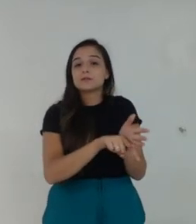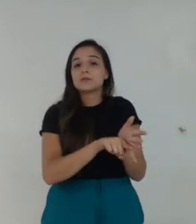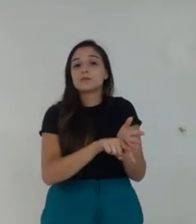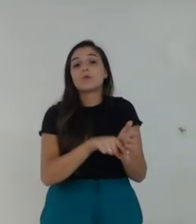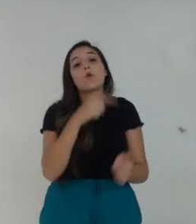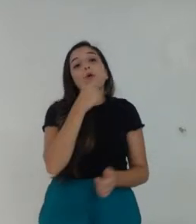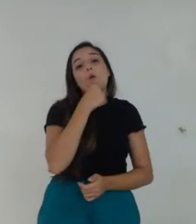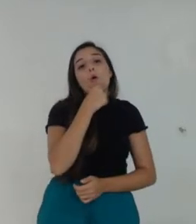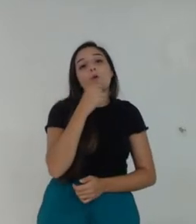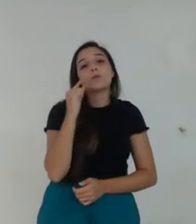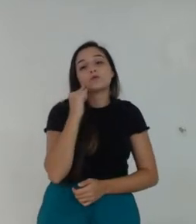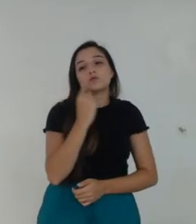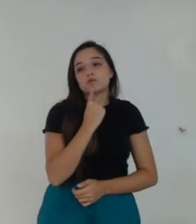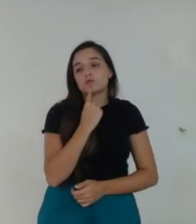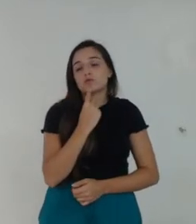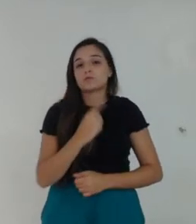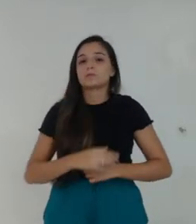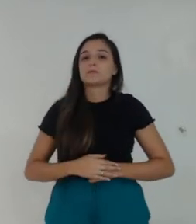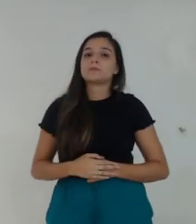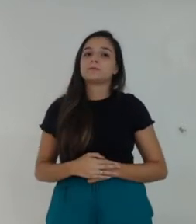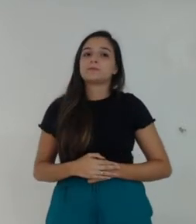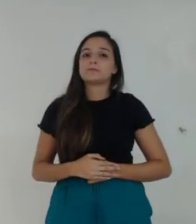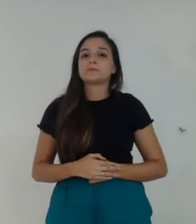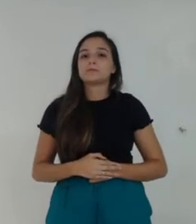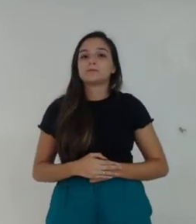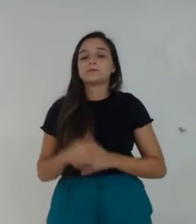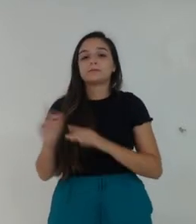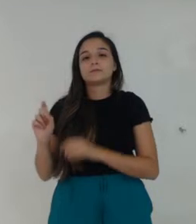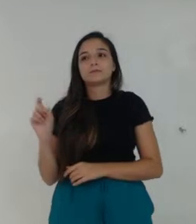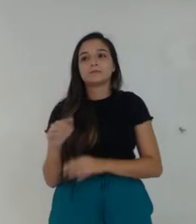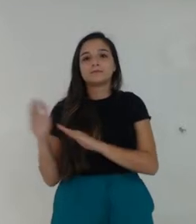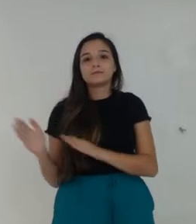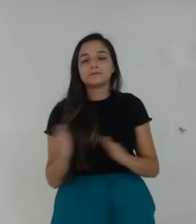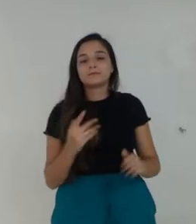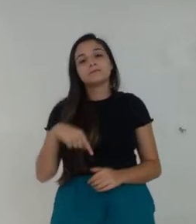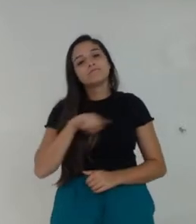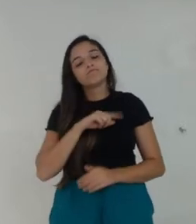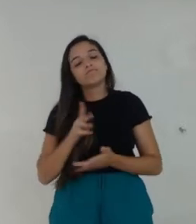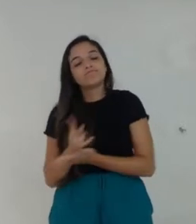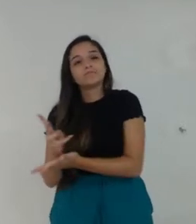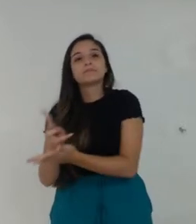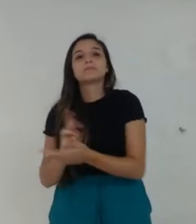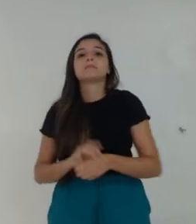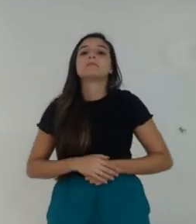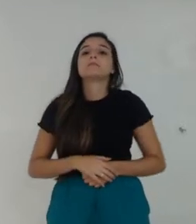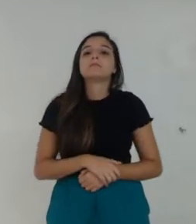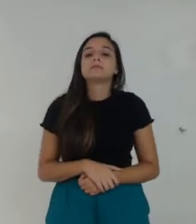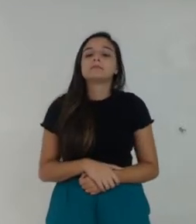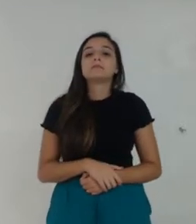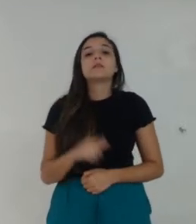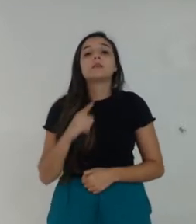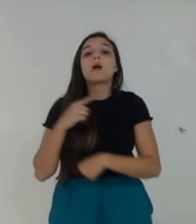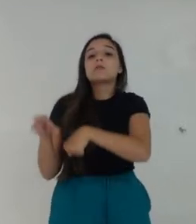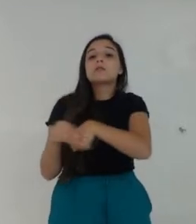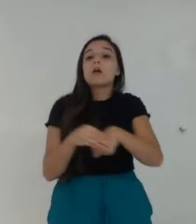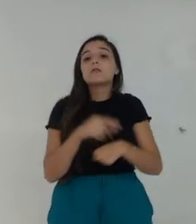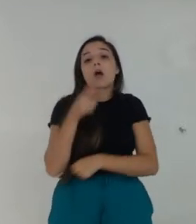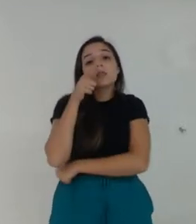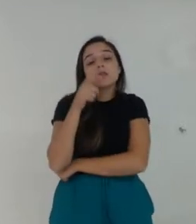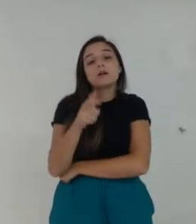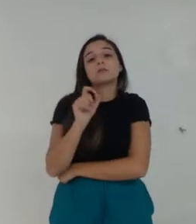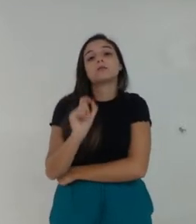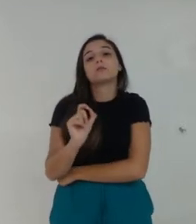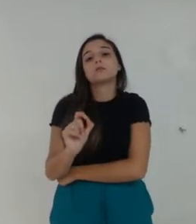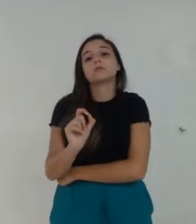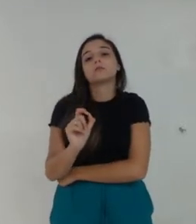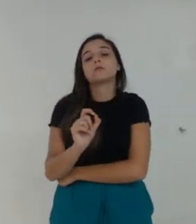homens surdos. Seguindo, para a gente ir caminhando, tem um dado super interessante, que é